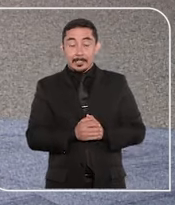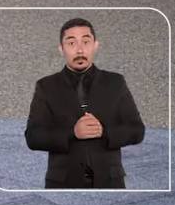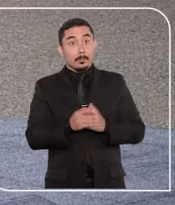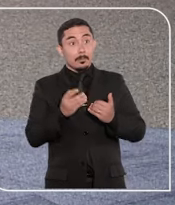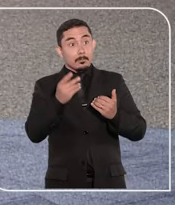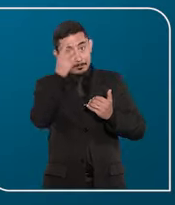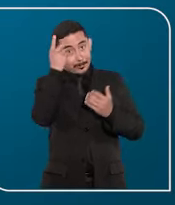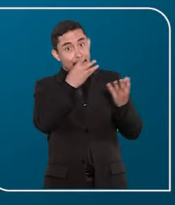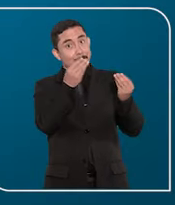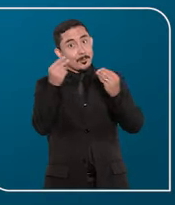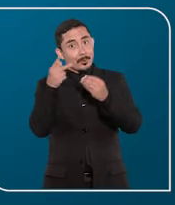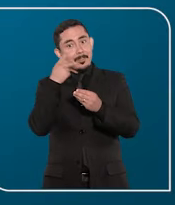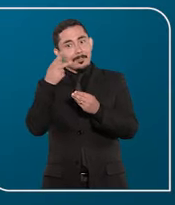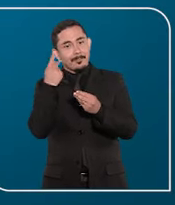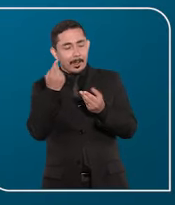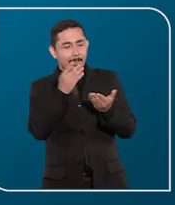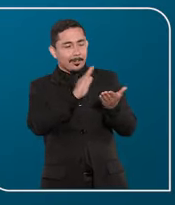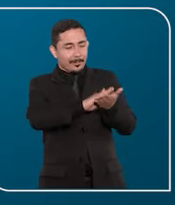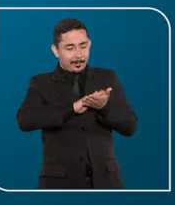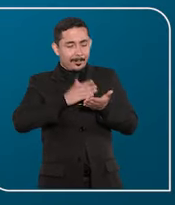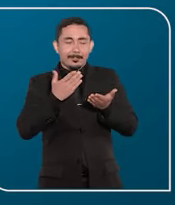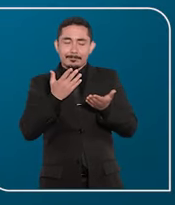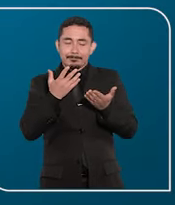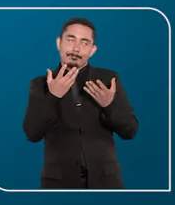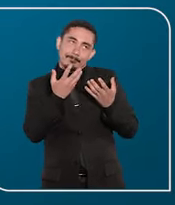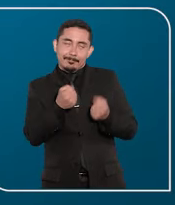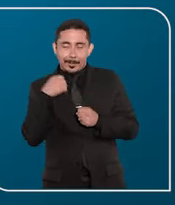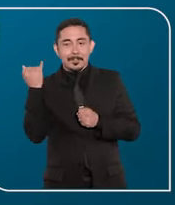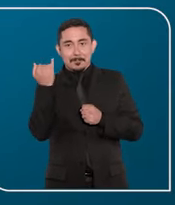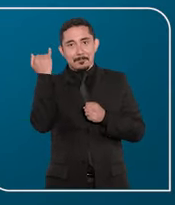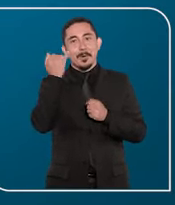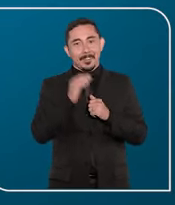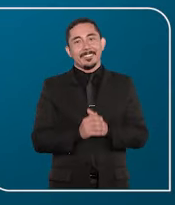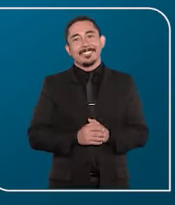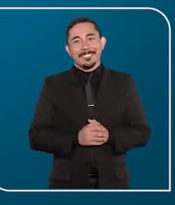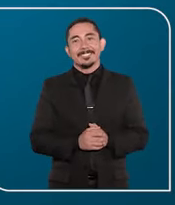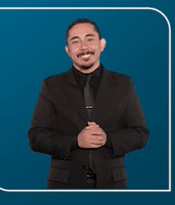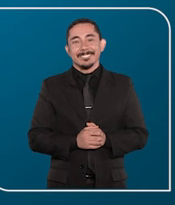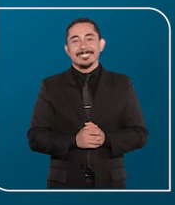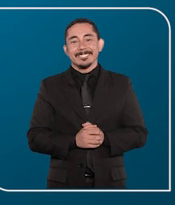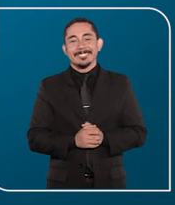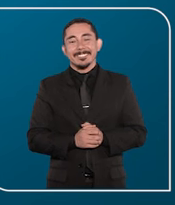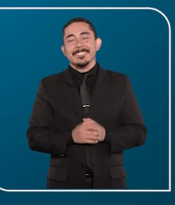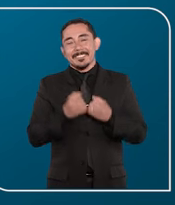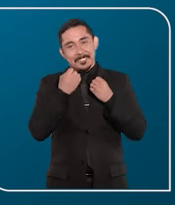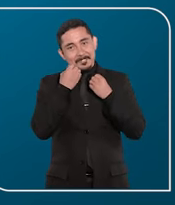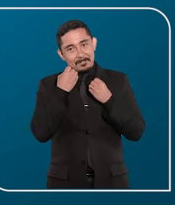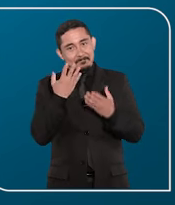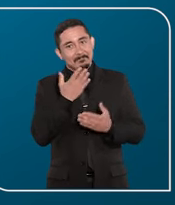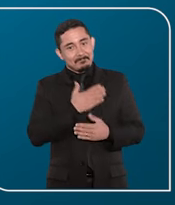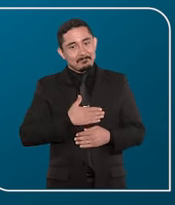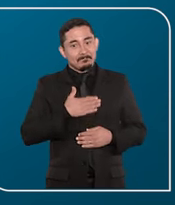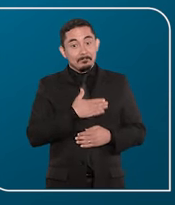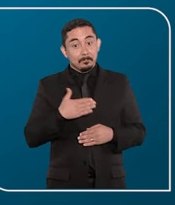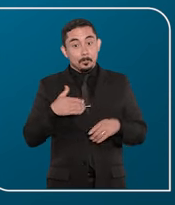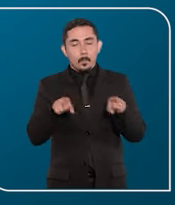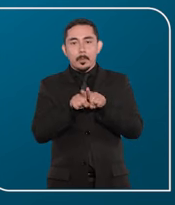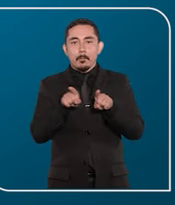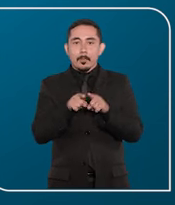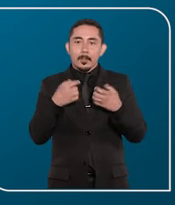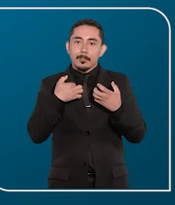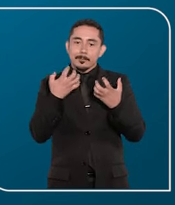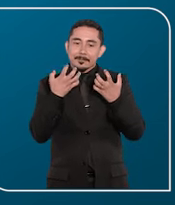né? Elogio a gente aceita de todos os lados. Esse carinho está com bem danado. Espero que nossos